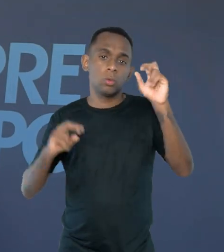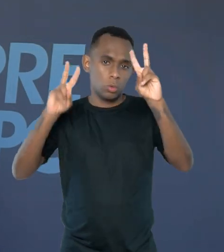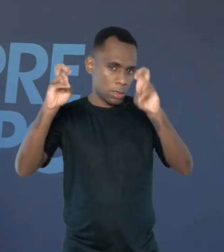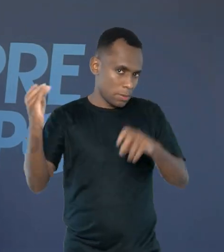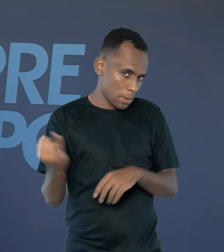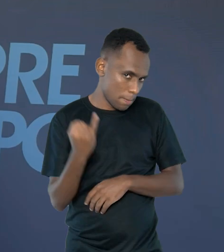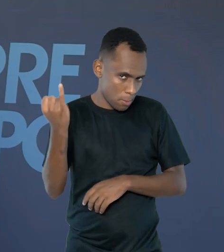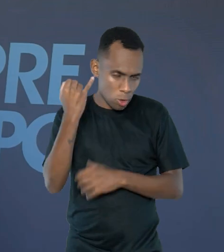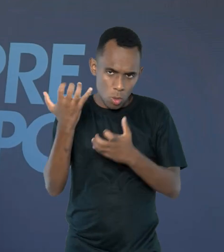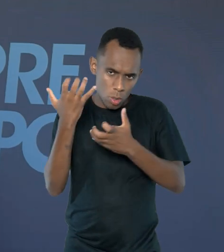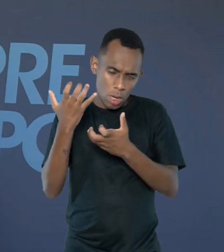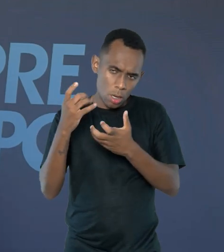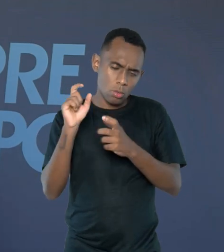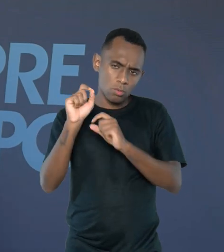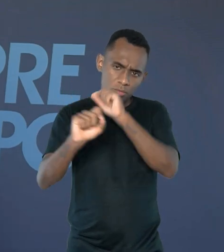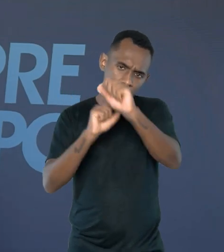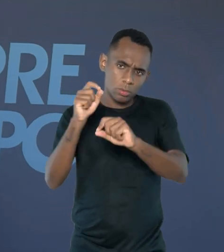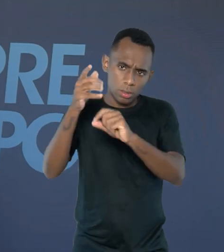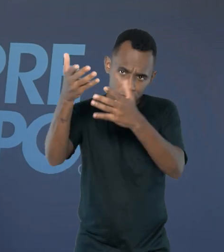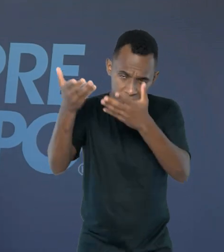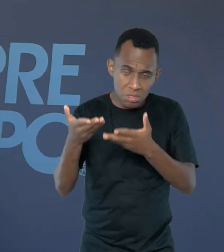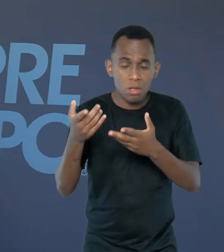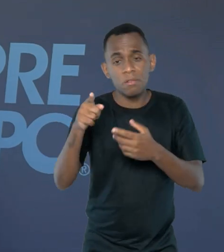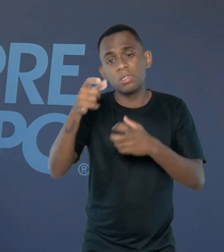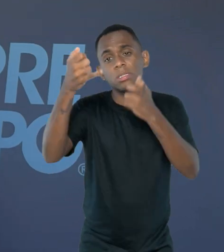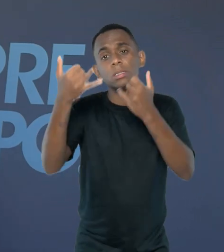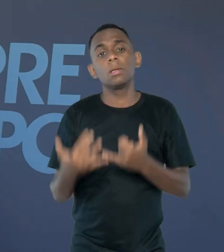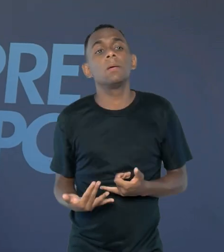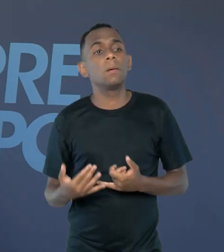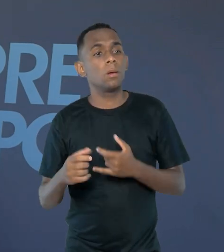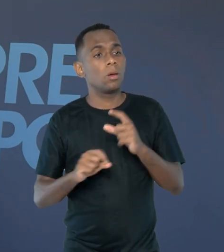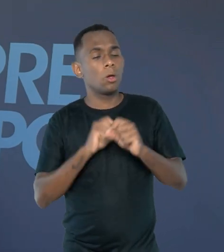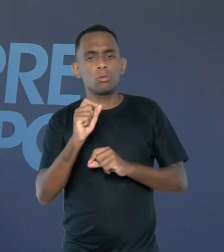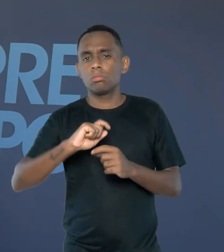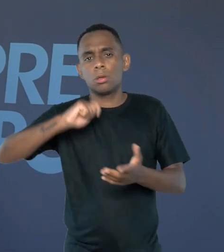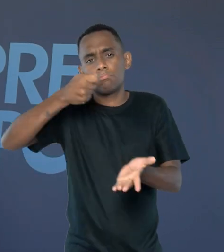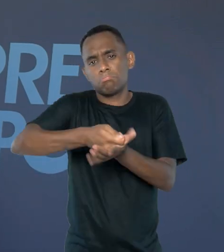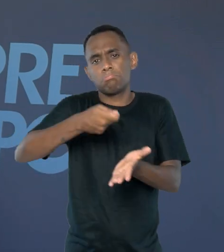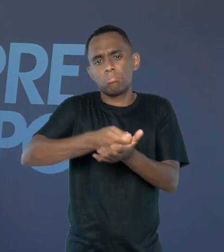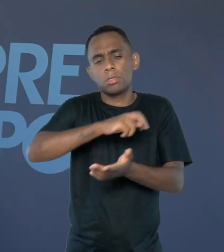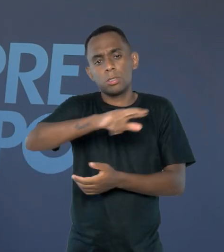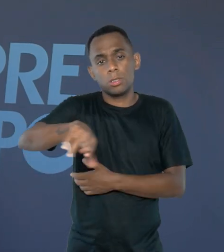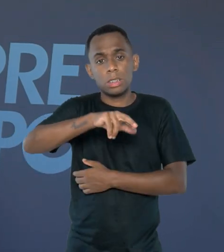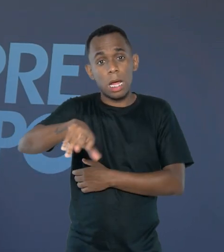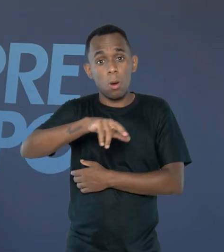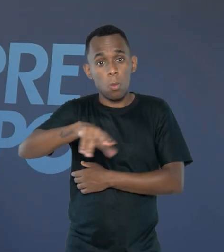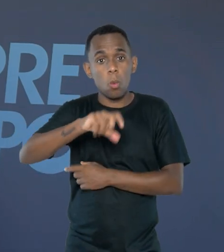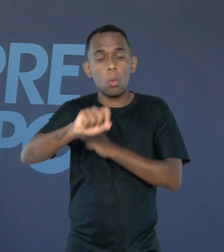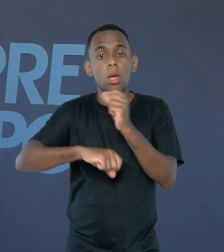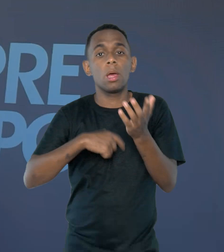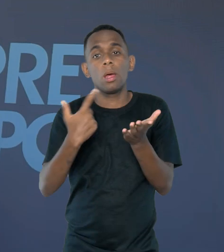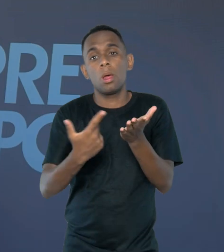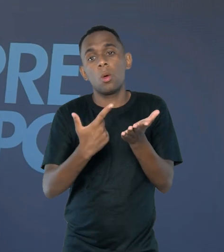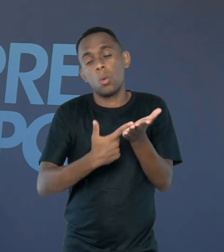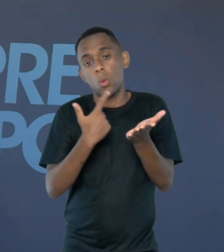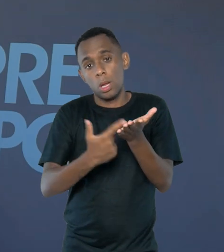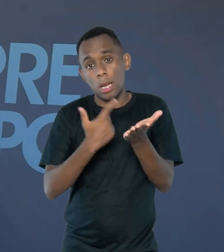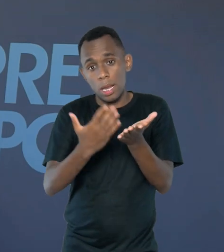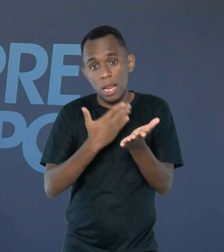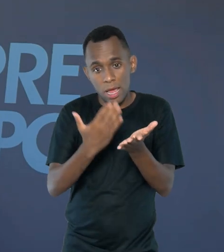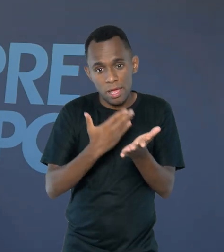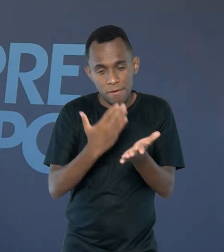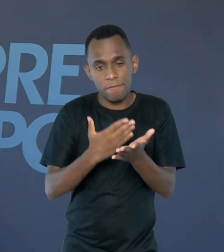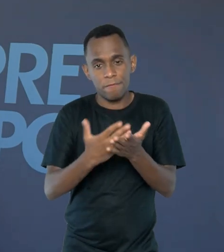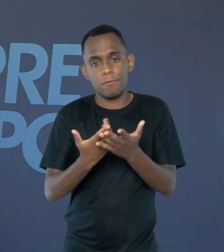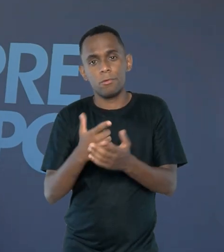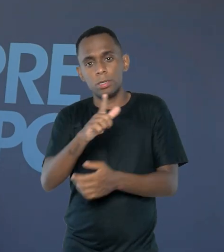importante também que eu quero te pedir para falar é sobre a não obrigatoriedade dos livros literários para o